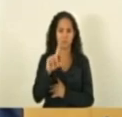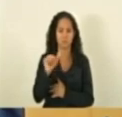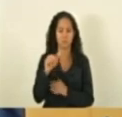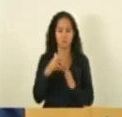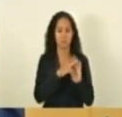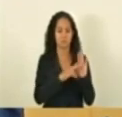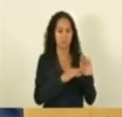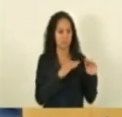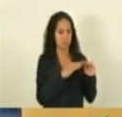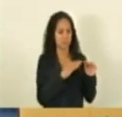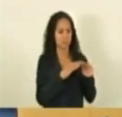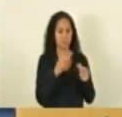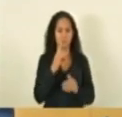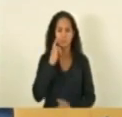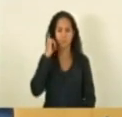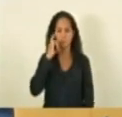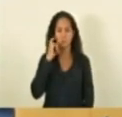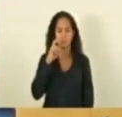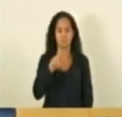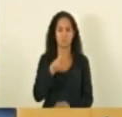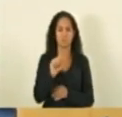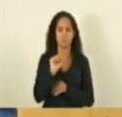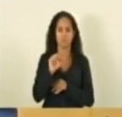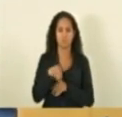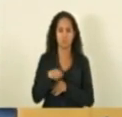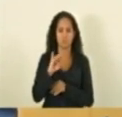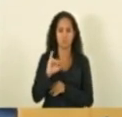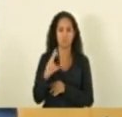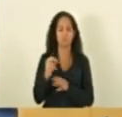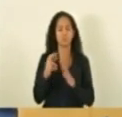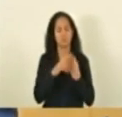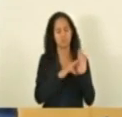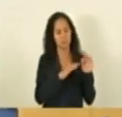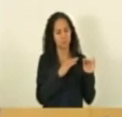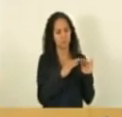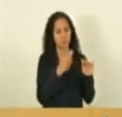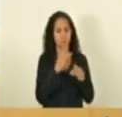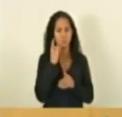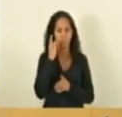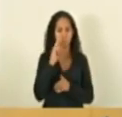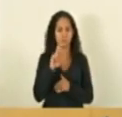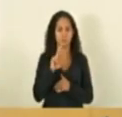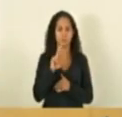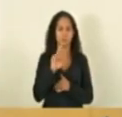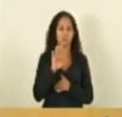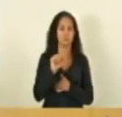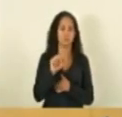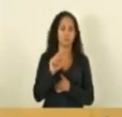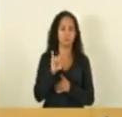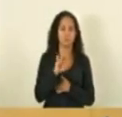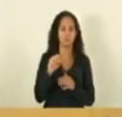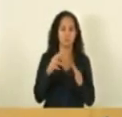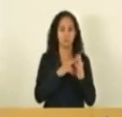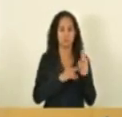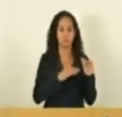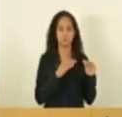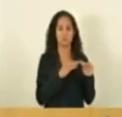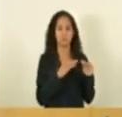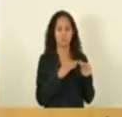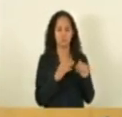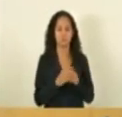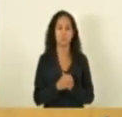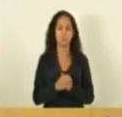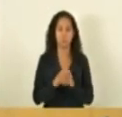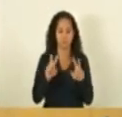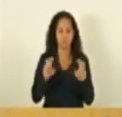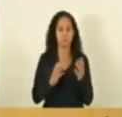Com o relator, senhor presidente. Com o relator, deputado Alexandre Chambinho, com o relator, deputado Dr. Rafael Favato, com o relator,